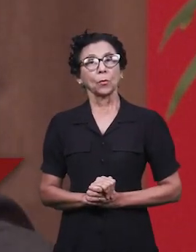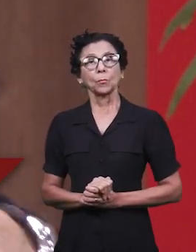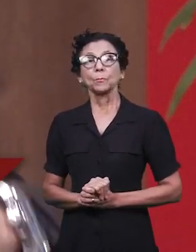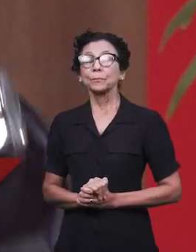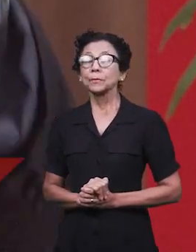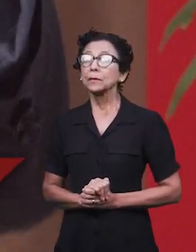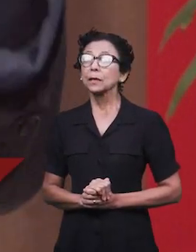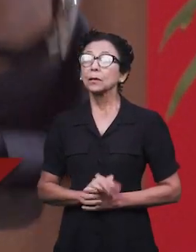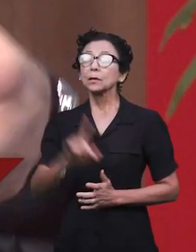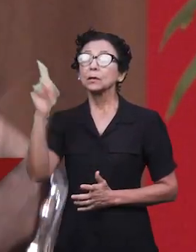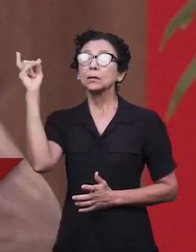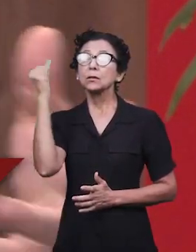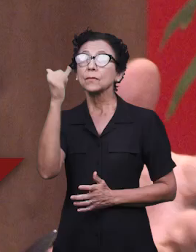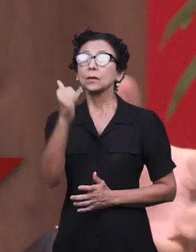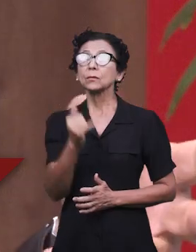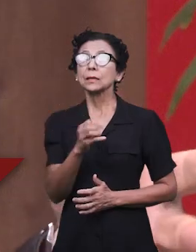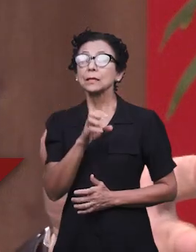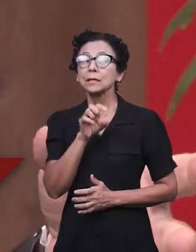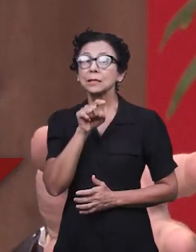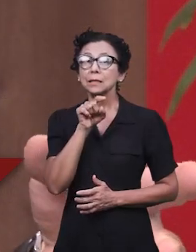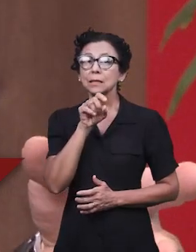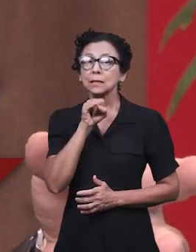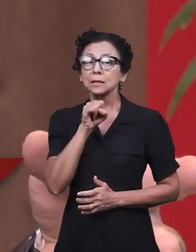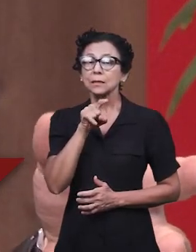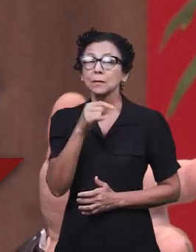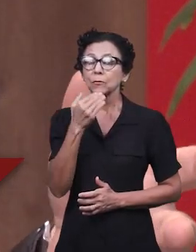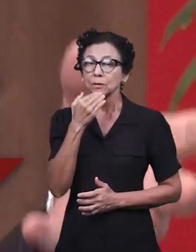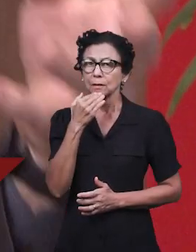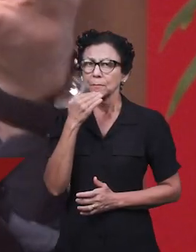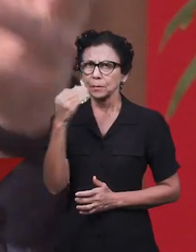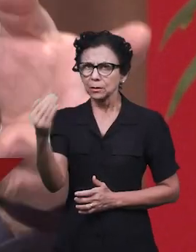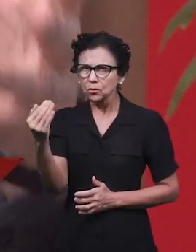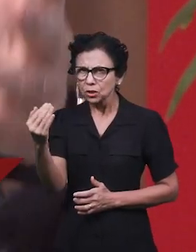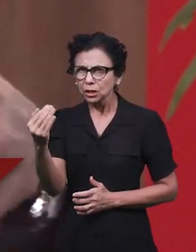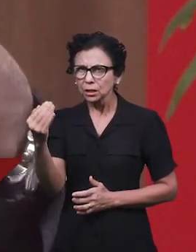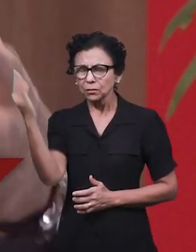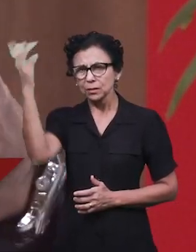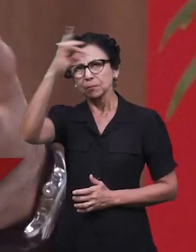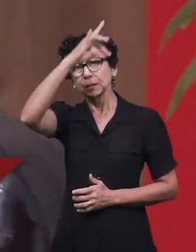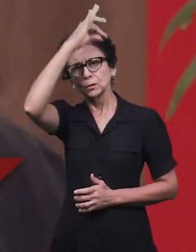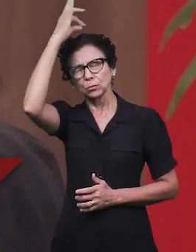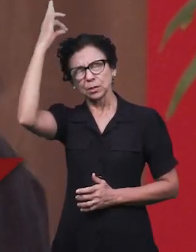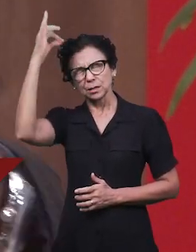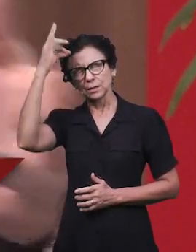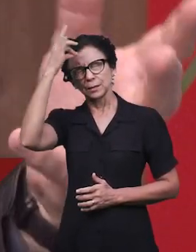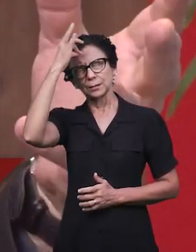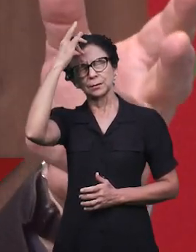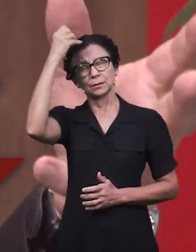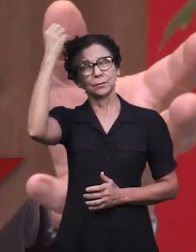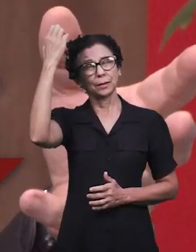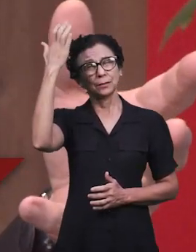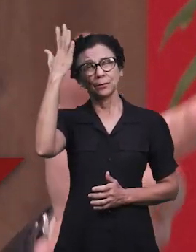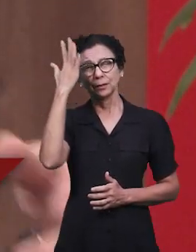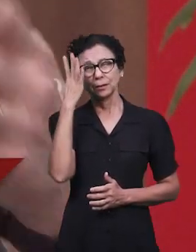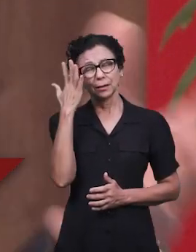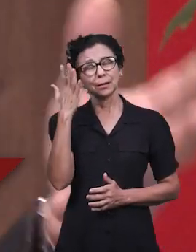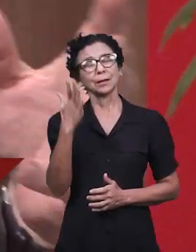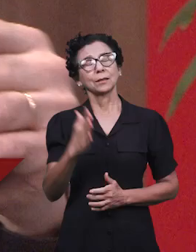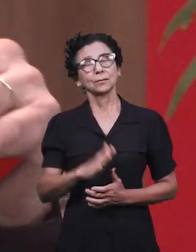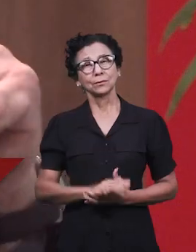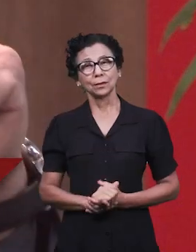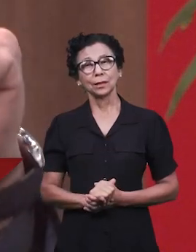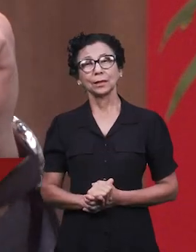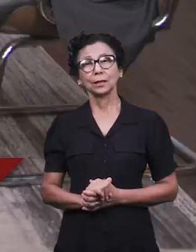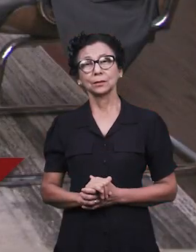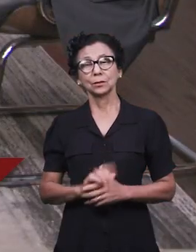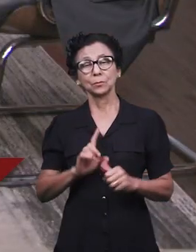sua igreja, revelará. Nós estamos vivendo o tempo do breve, então nós vemos um momento em que o Senhor quer se revelar, e se